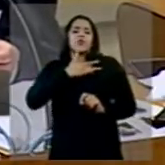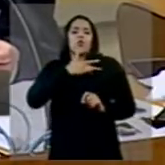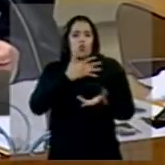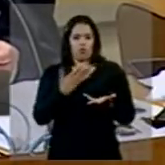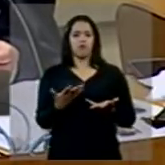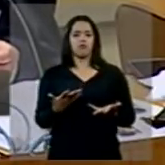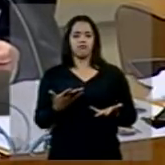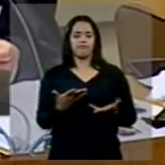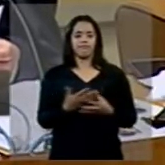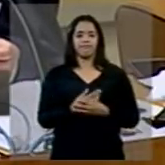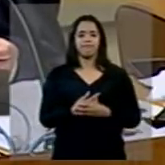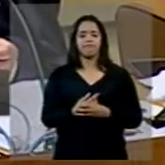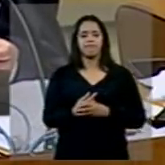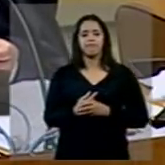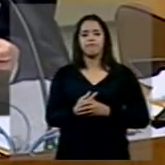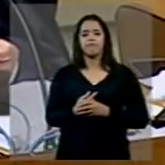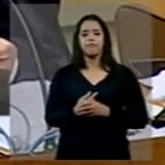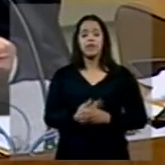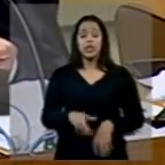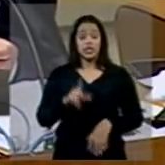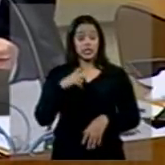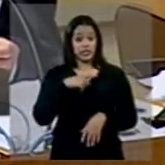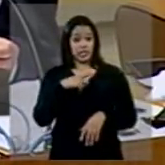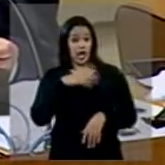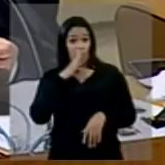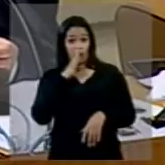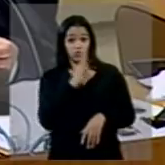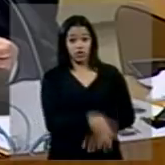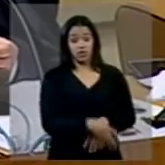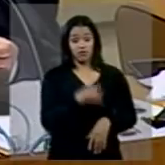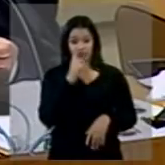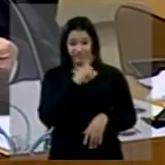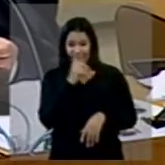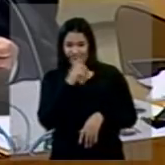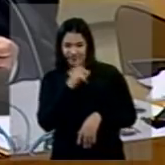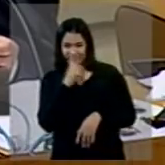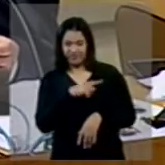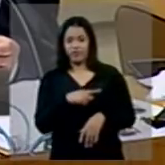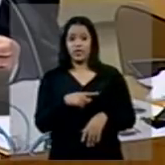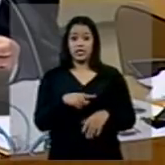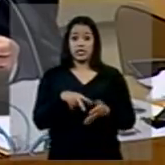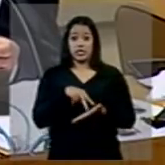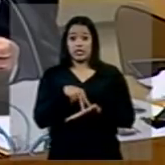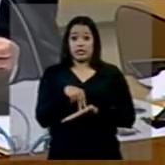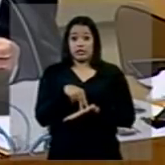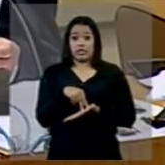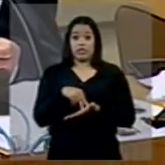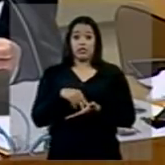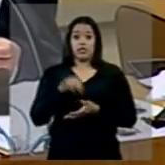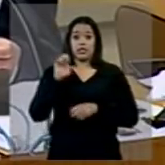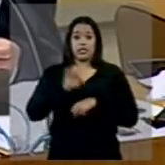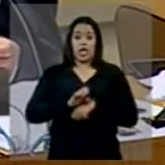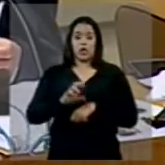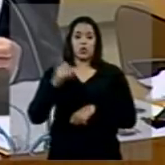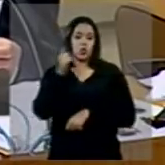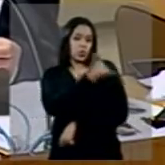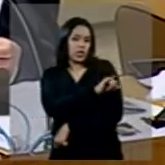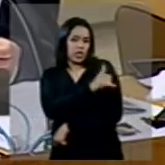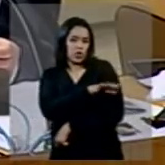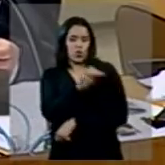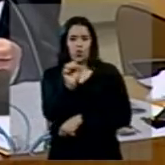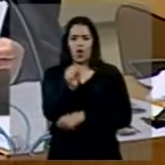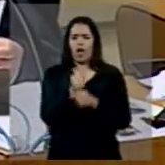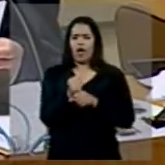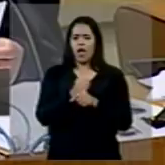ler. Denúncias de fraude abalaram a contagem dos votos do Estado do Rio de Janeiro.